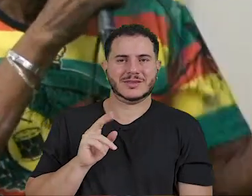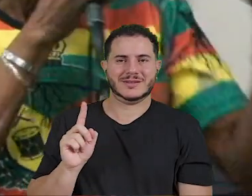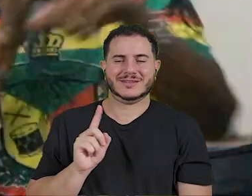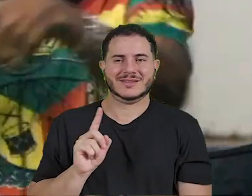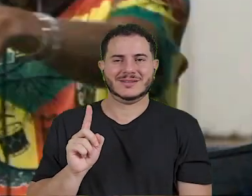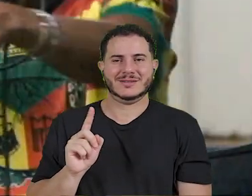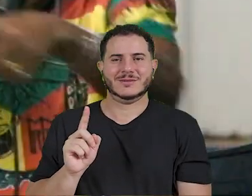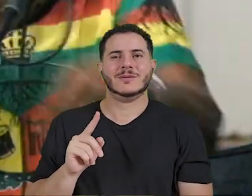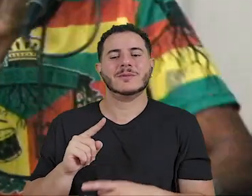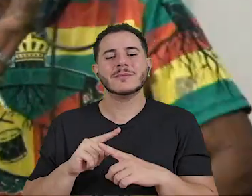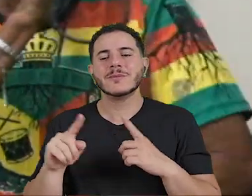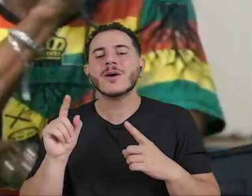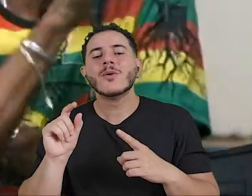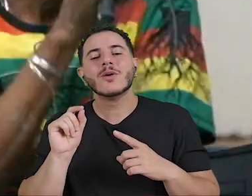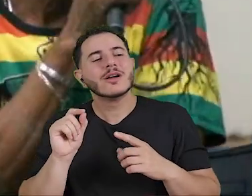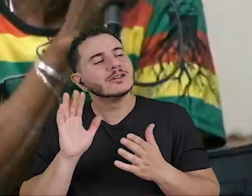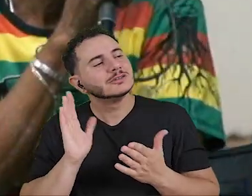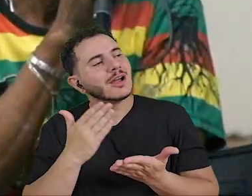Quem já se viu isso em Maracatu?